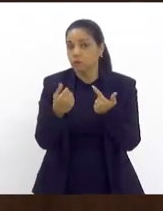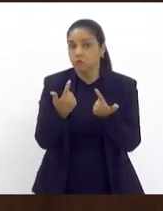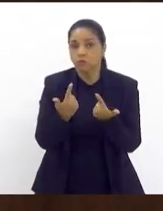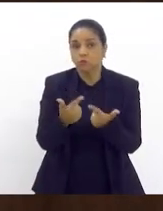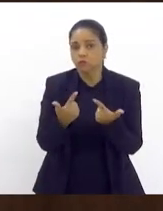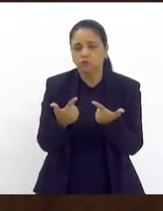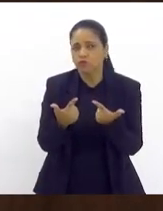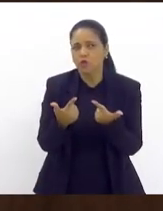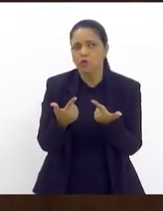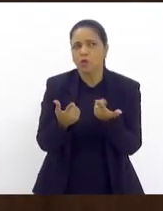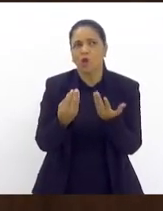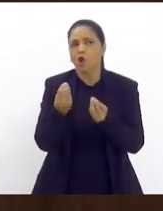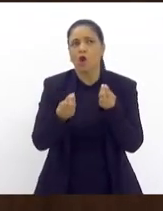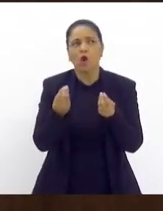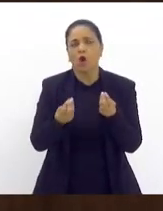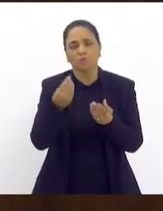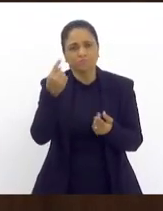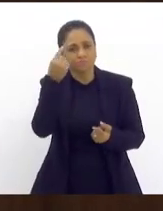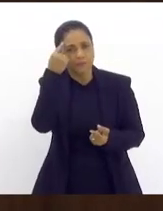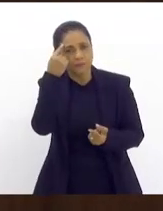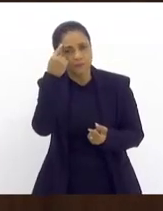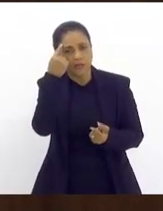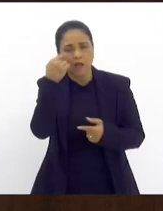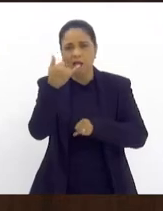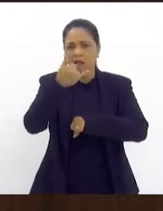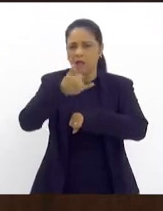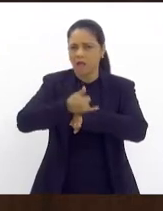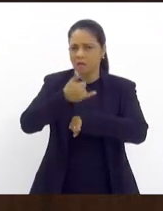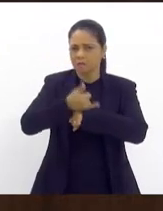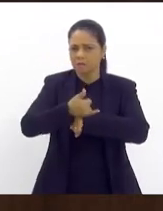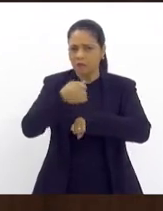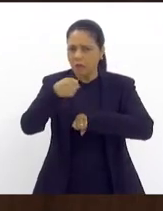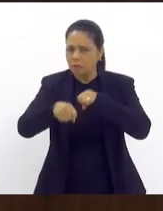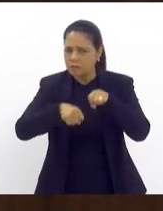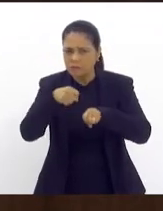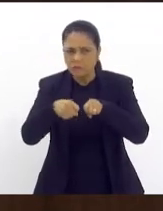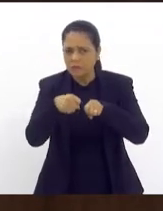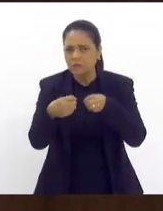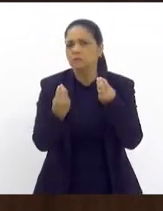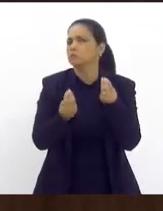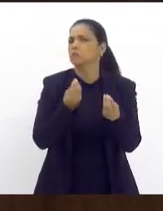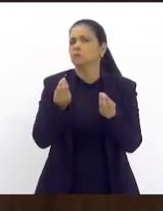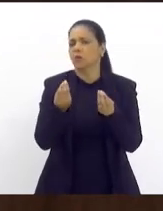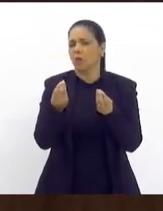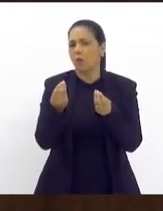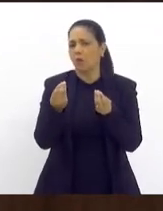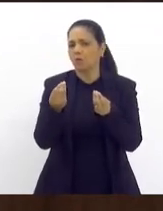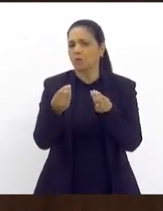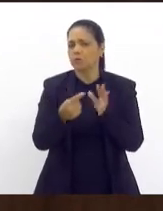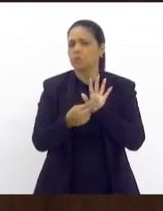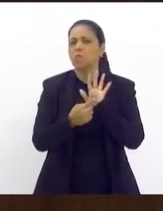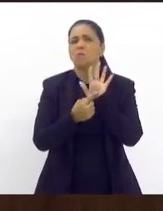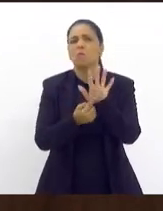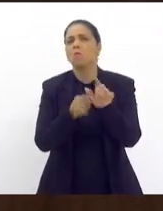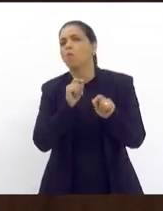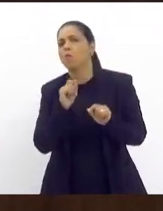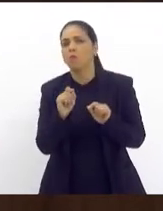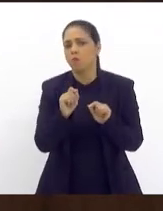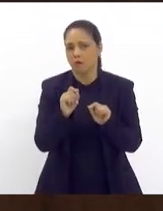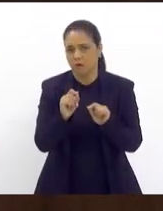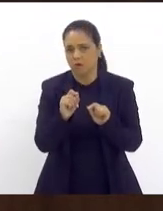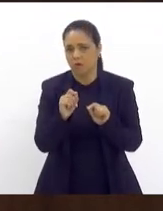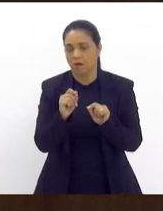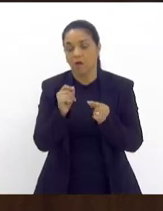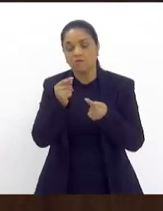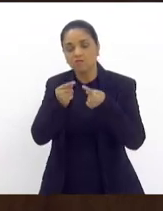que pudesse ser a capital do ciclismo na verdade quando a gente faz essa preposição faz a partir